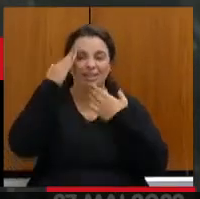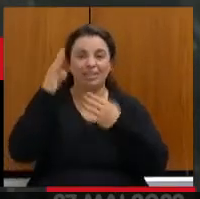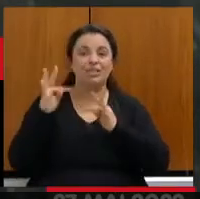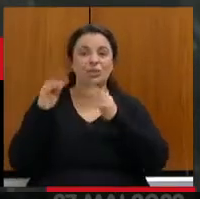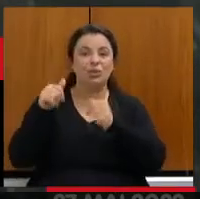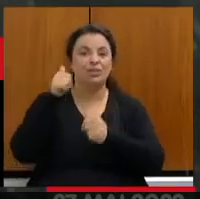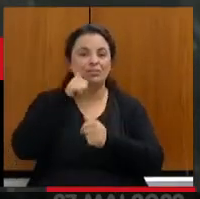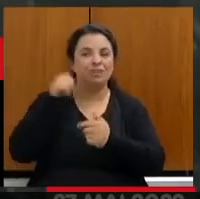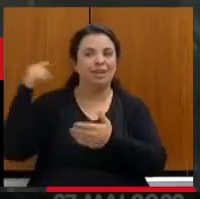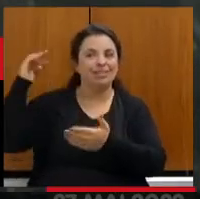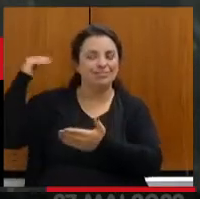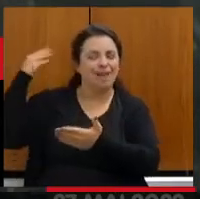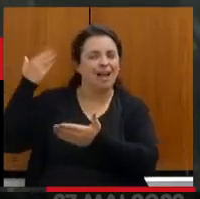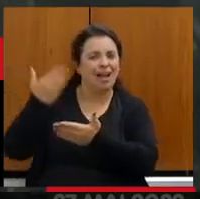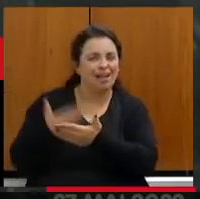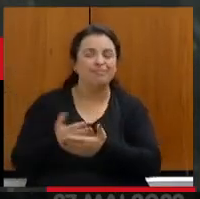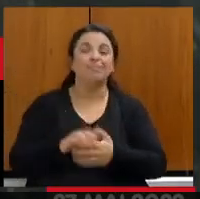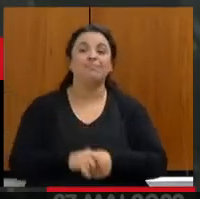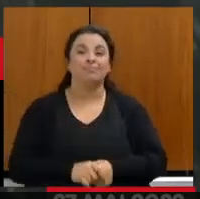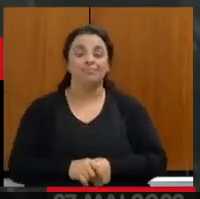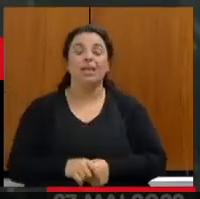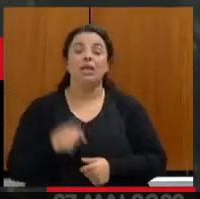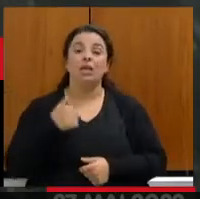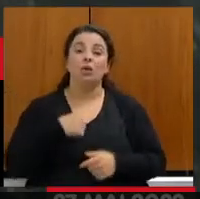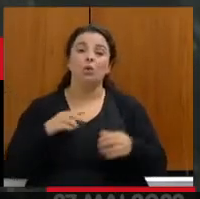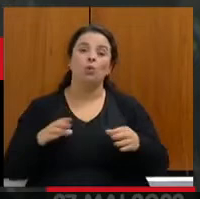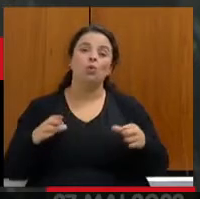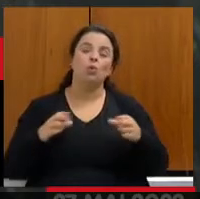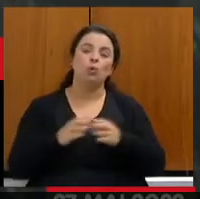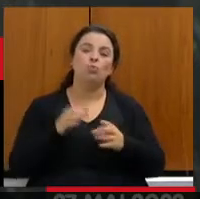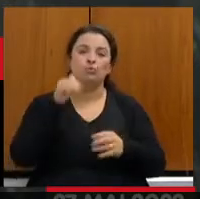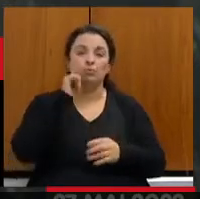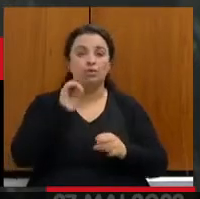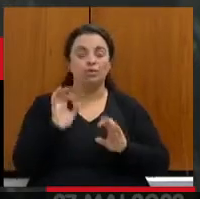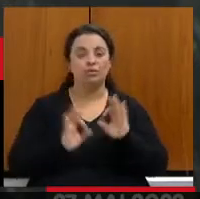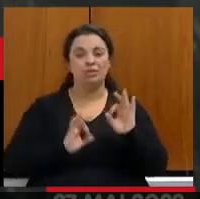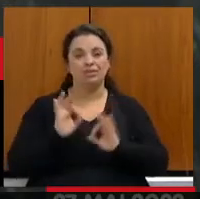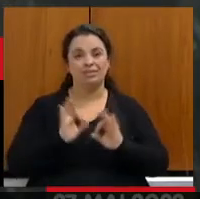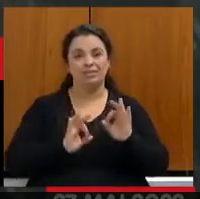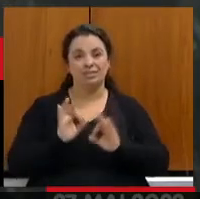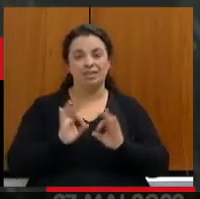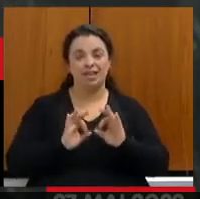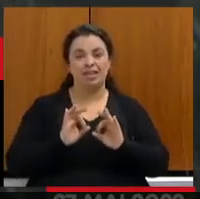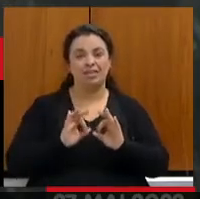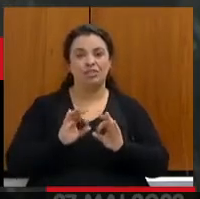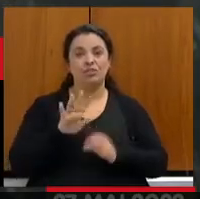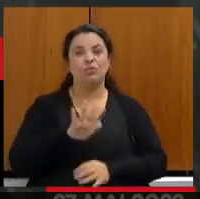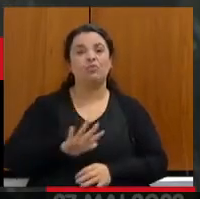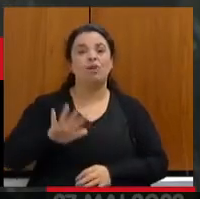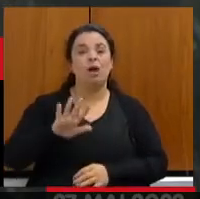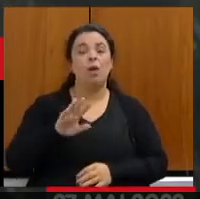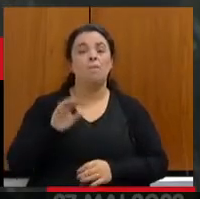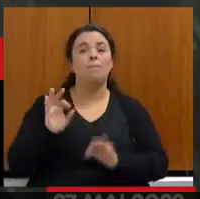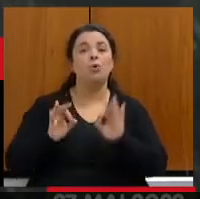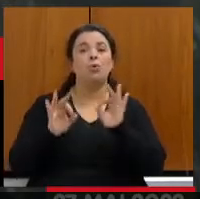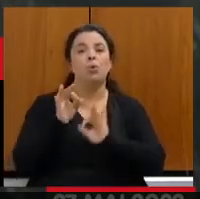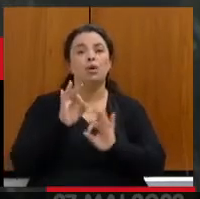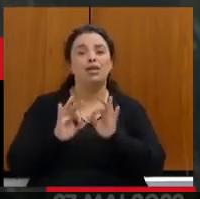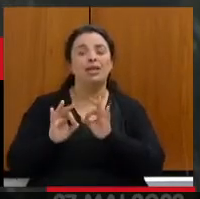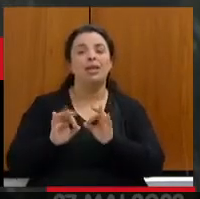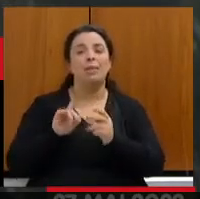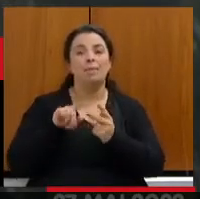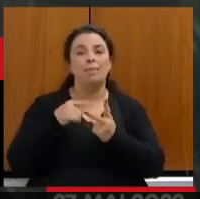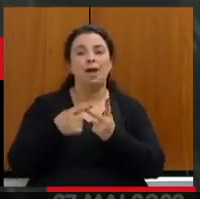enquanto grupo de mulheres organizadas do Mucuri e que tem uma atuação também lá no Vale do Jequitinhonha